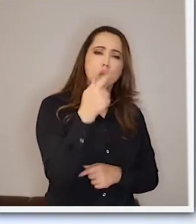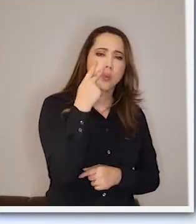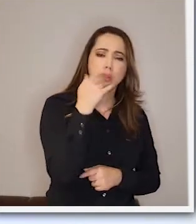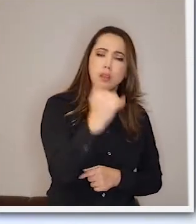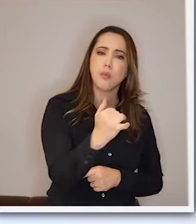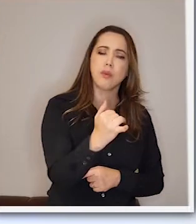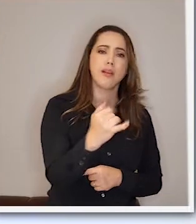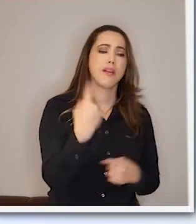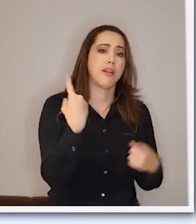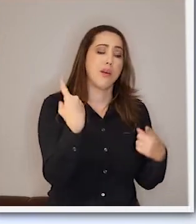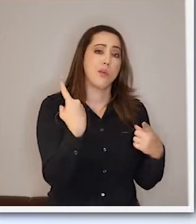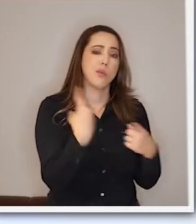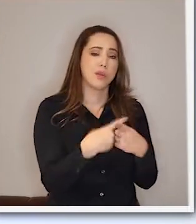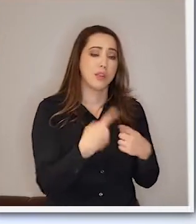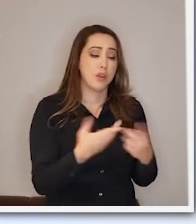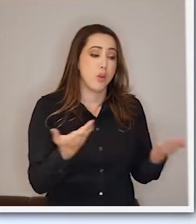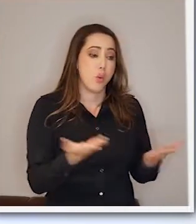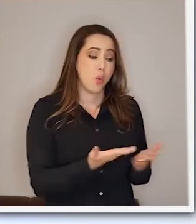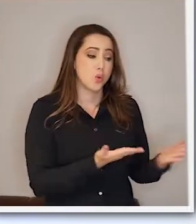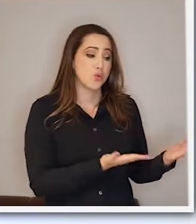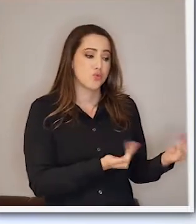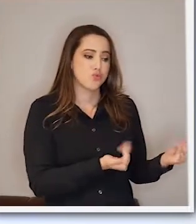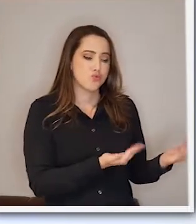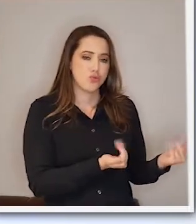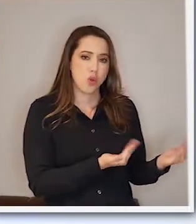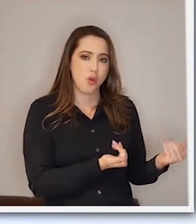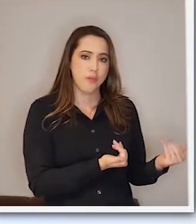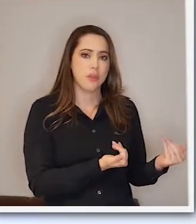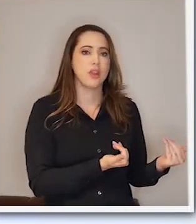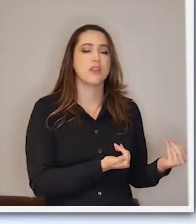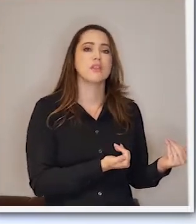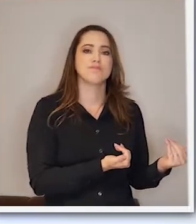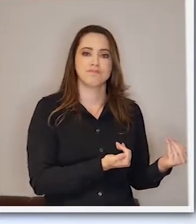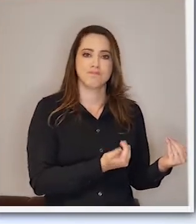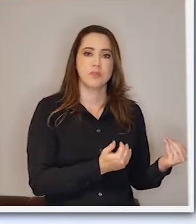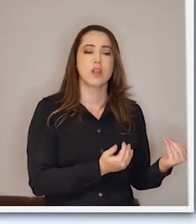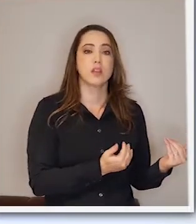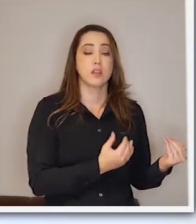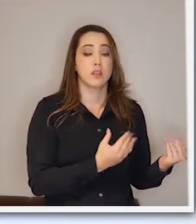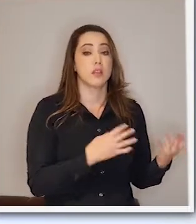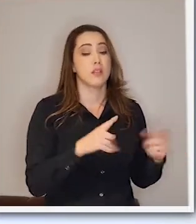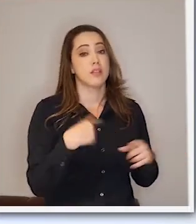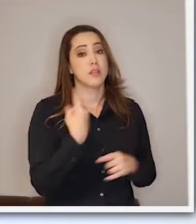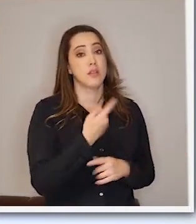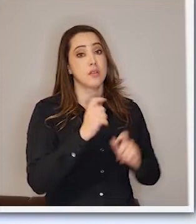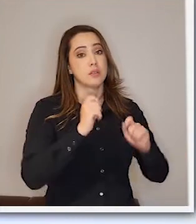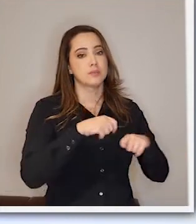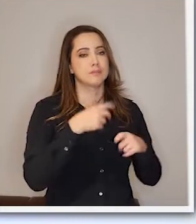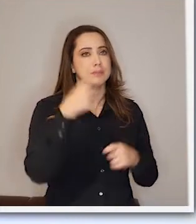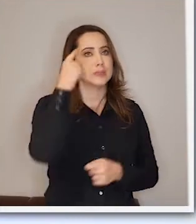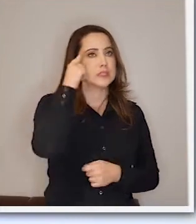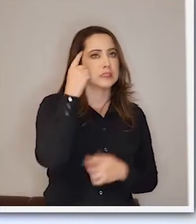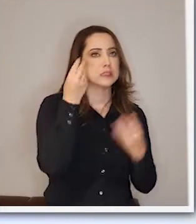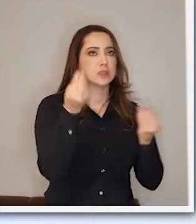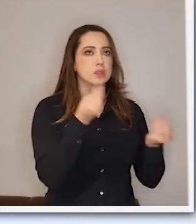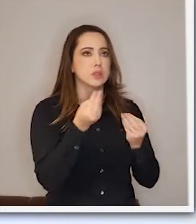motivo que deixa um jovem, uma criança ou um adolescente em estado de